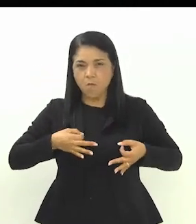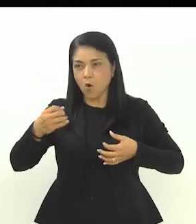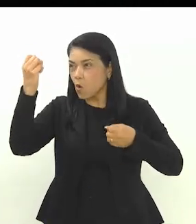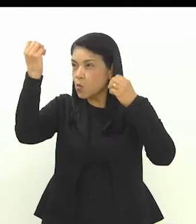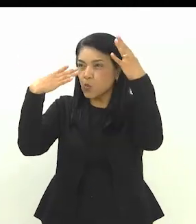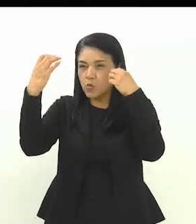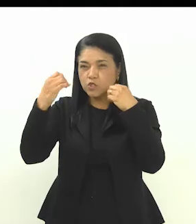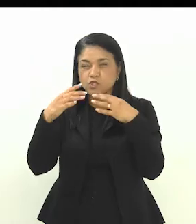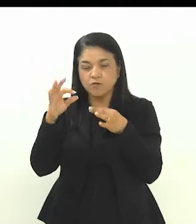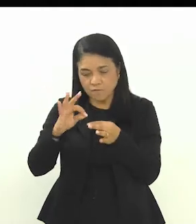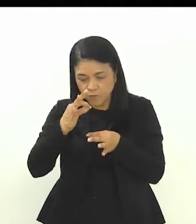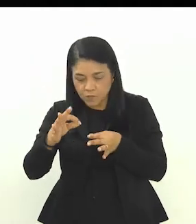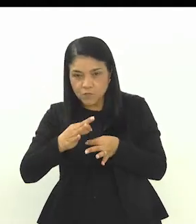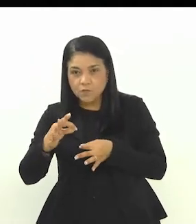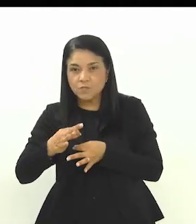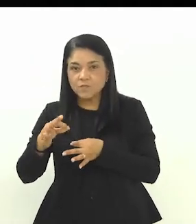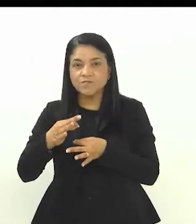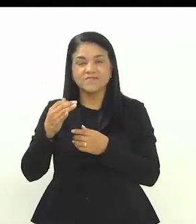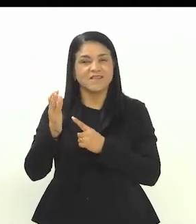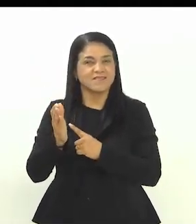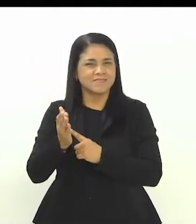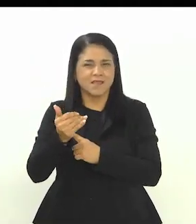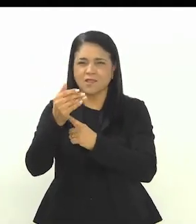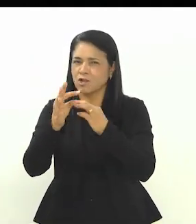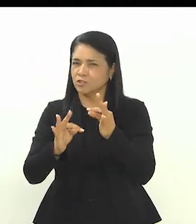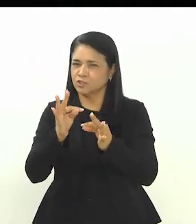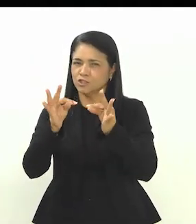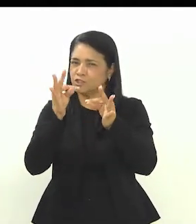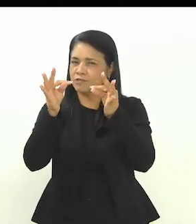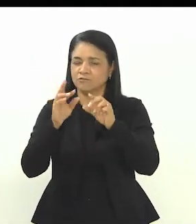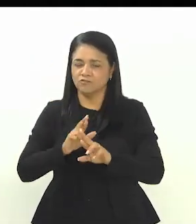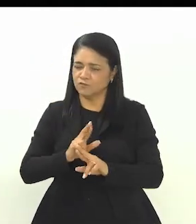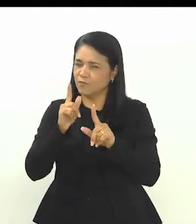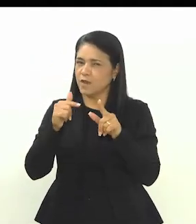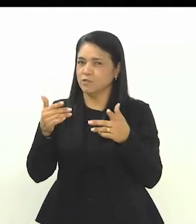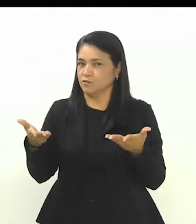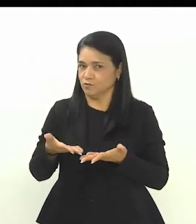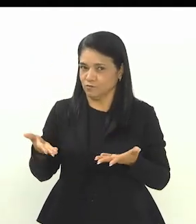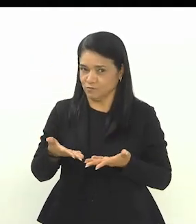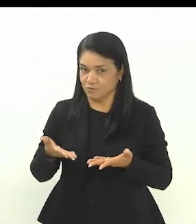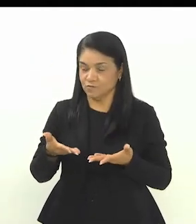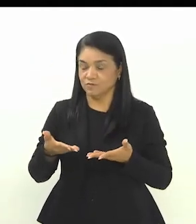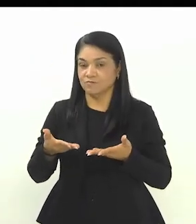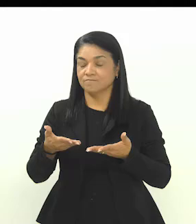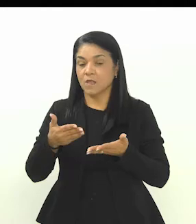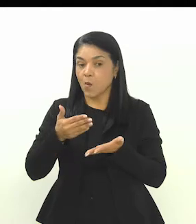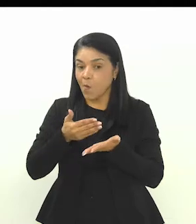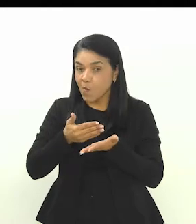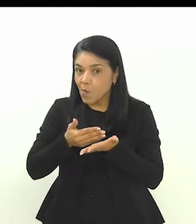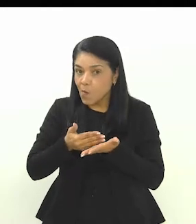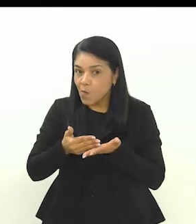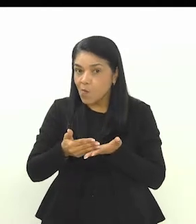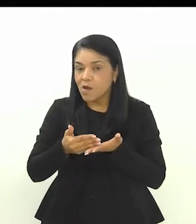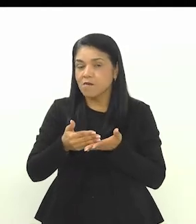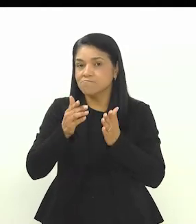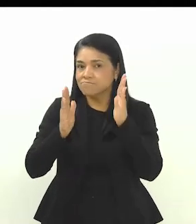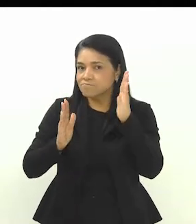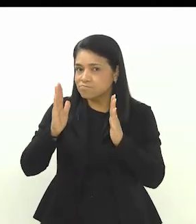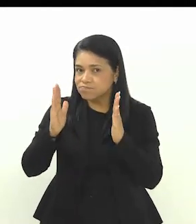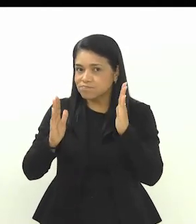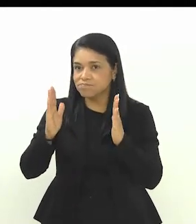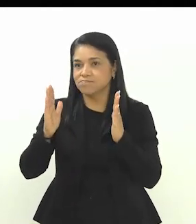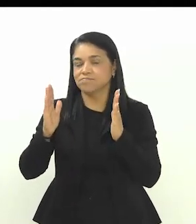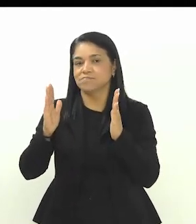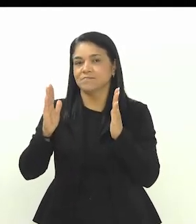mão, uma, a tecnologia ainda não era como é nos dias de hoje. A partir dali,